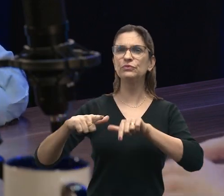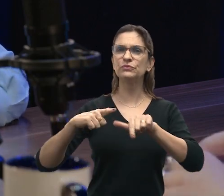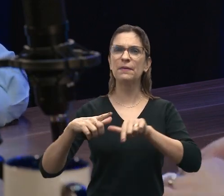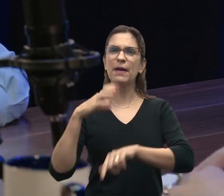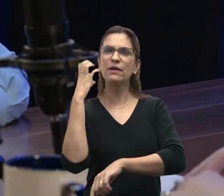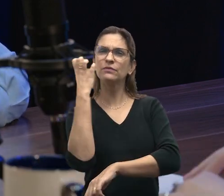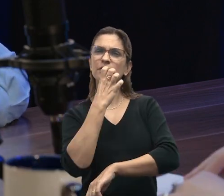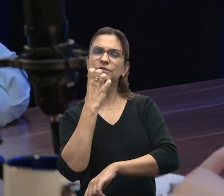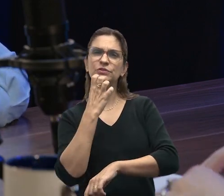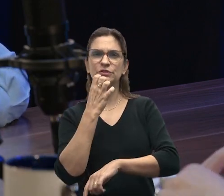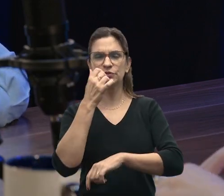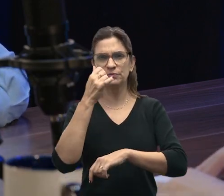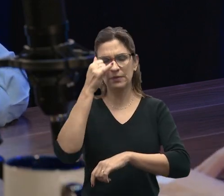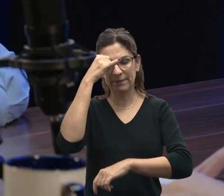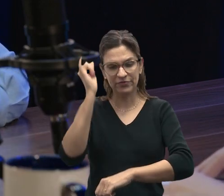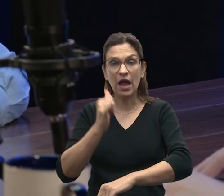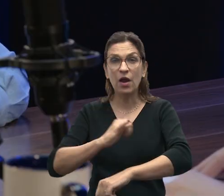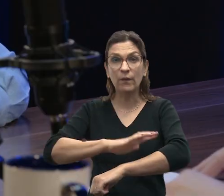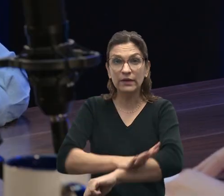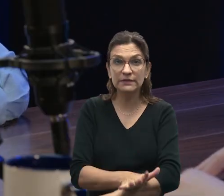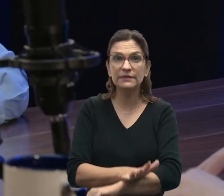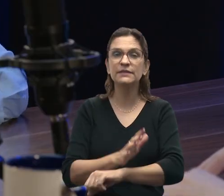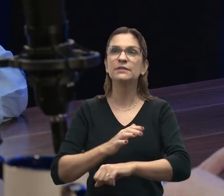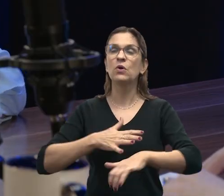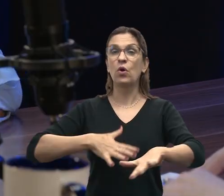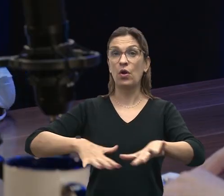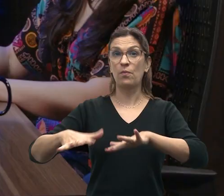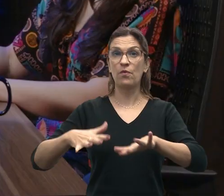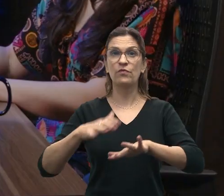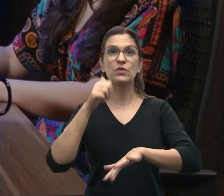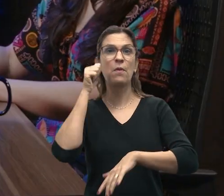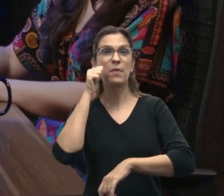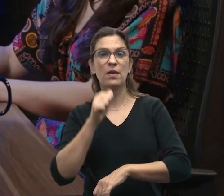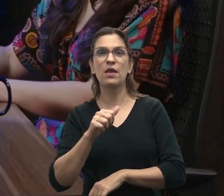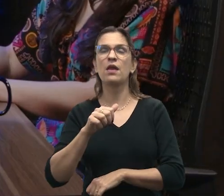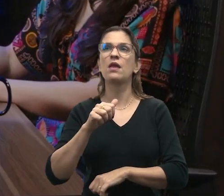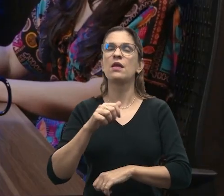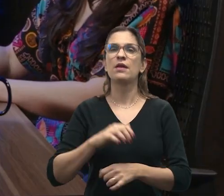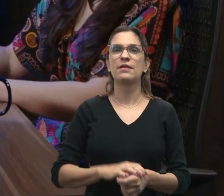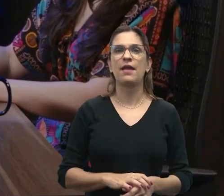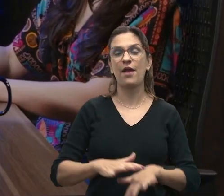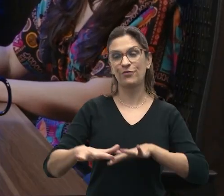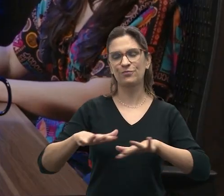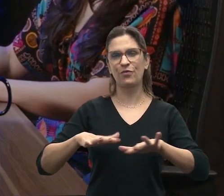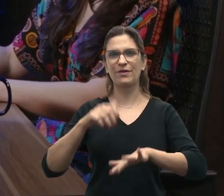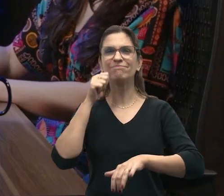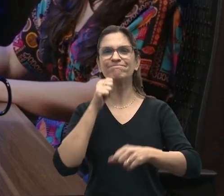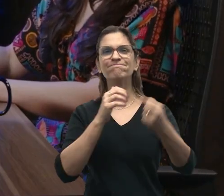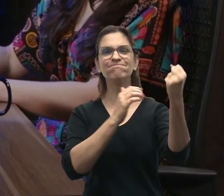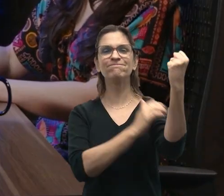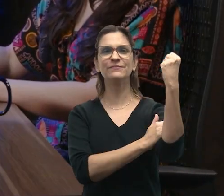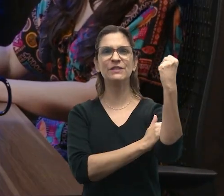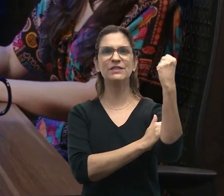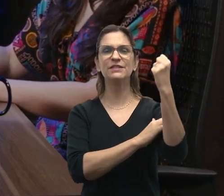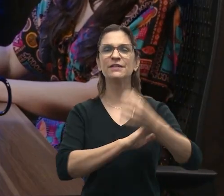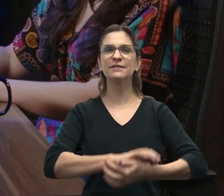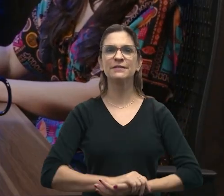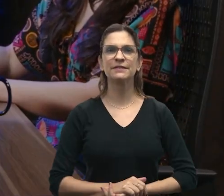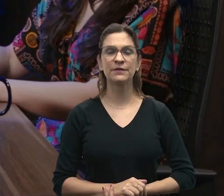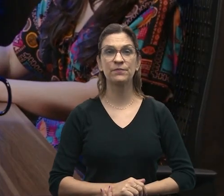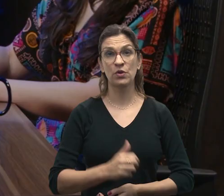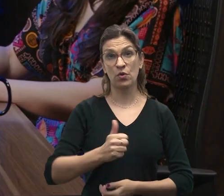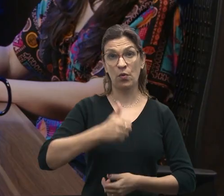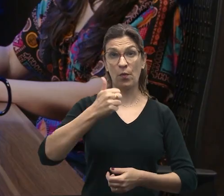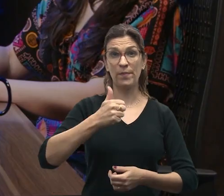eu conheci os movimentos das mulheres, os movimentos feministas, né? Só para você ter uma ideia, o primeiro 8